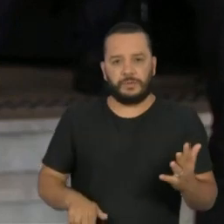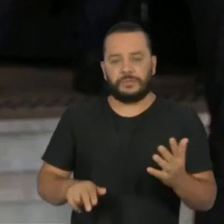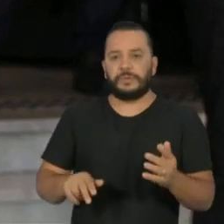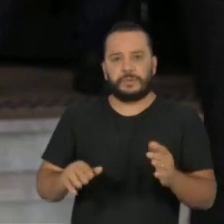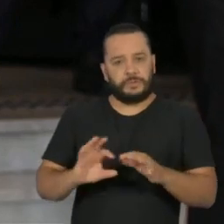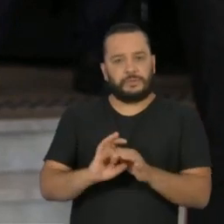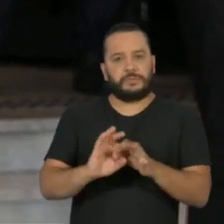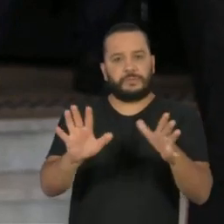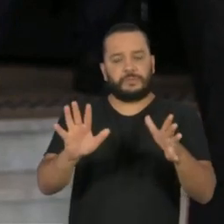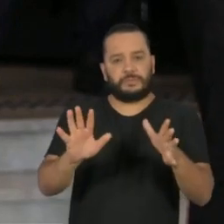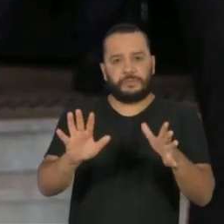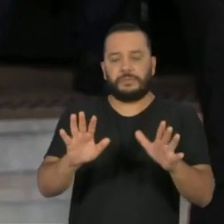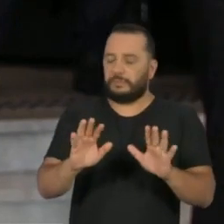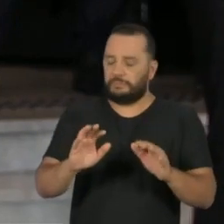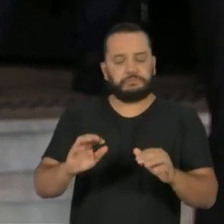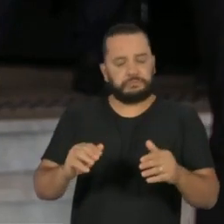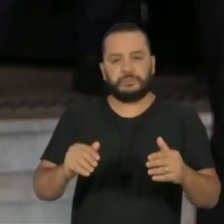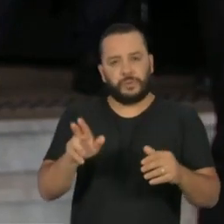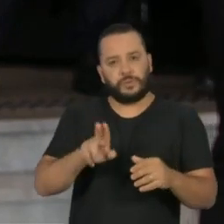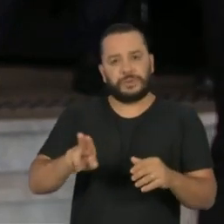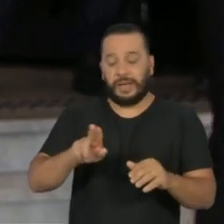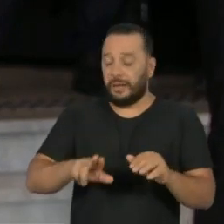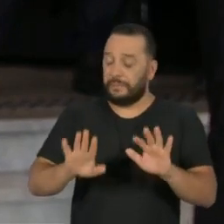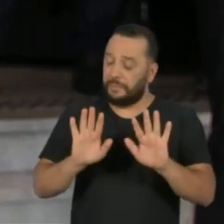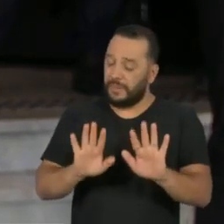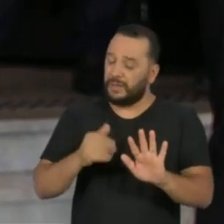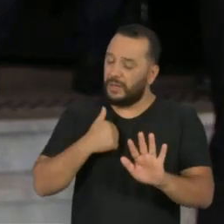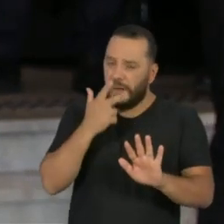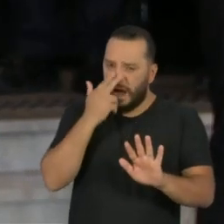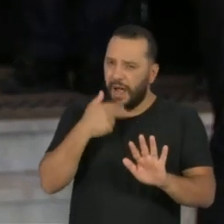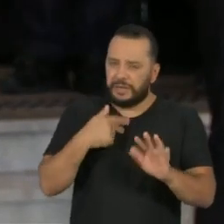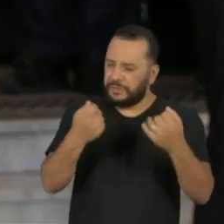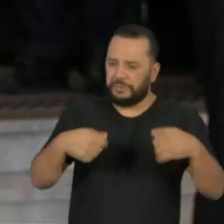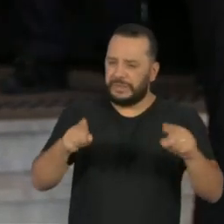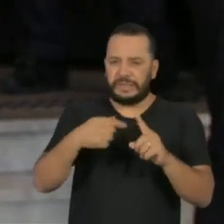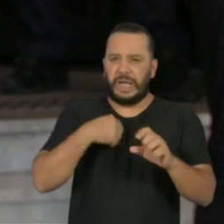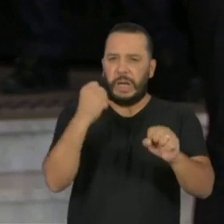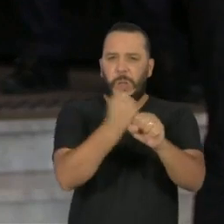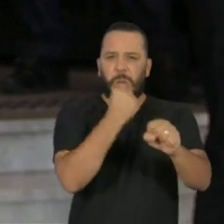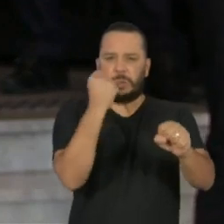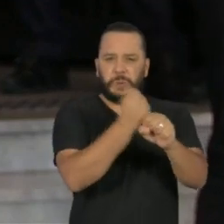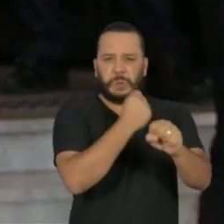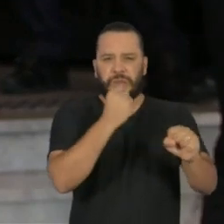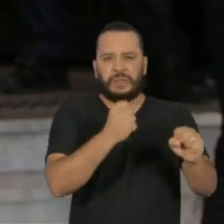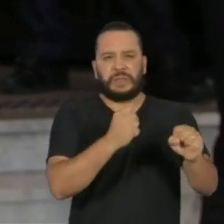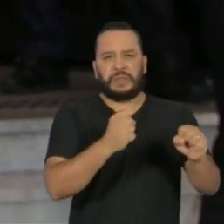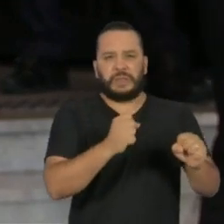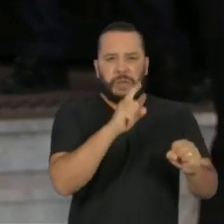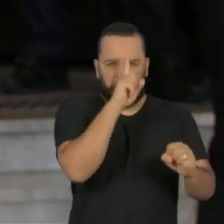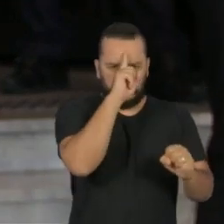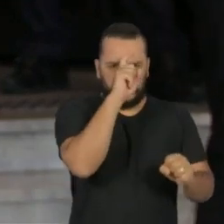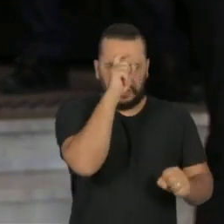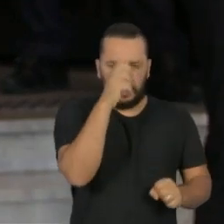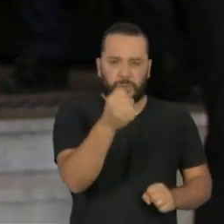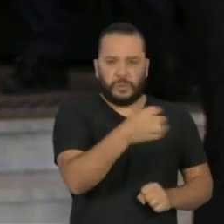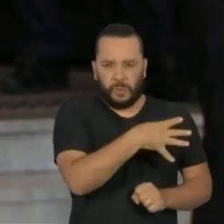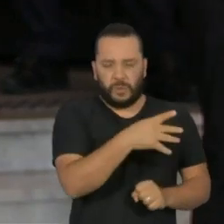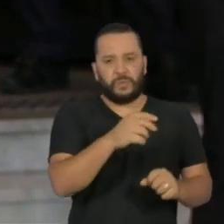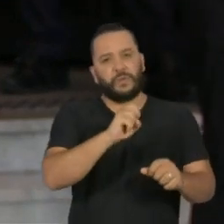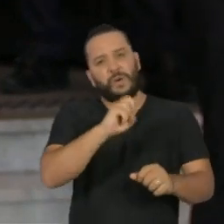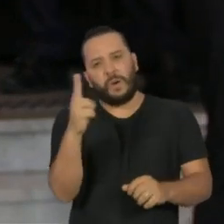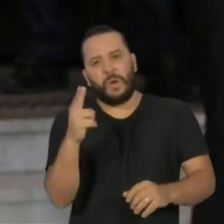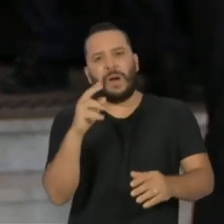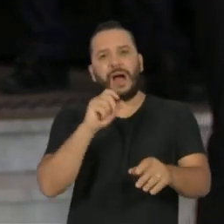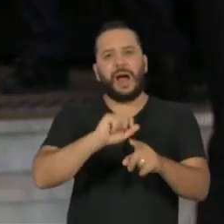a minha opinião, não precisará fazer hospitais de campanha ou adicionais. Nós temos hospitais,